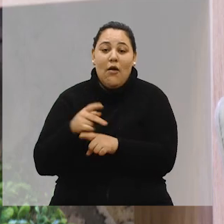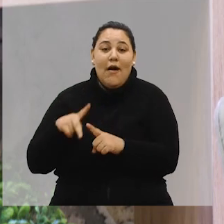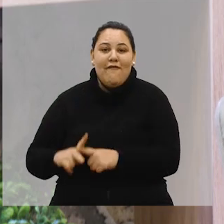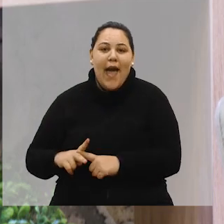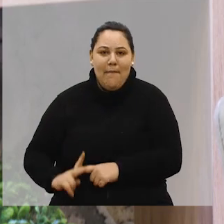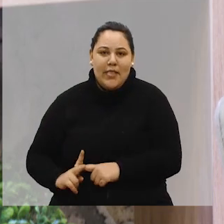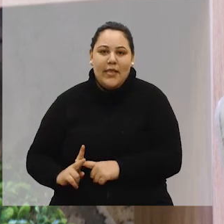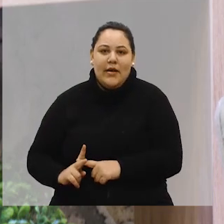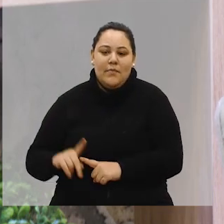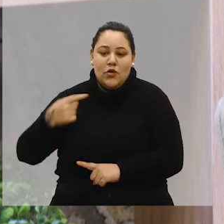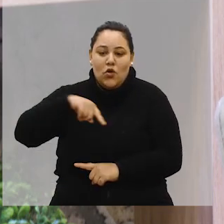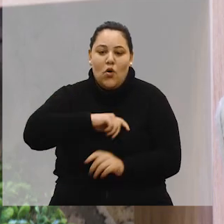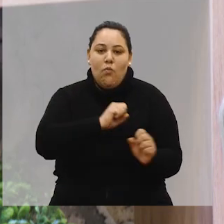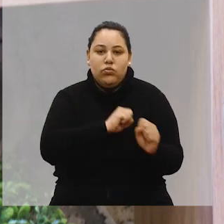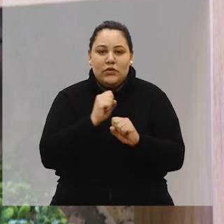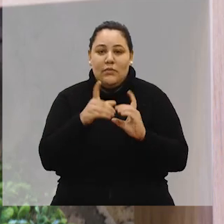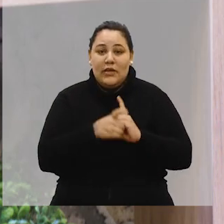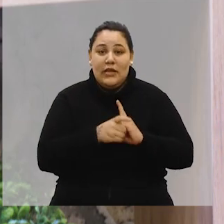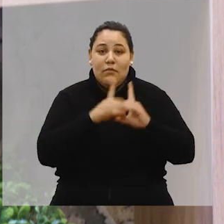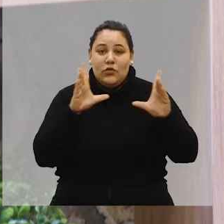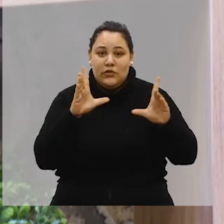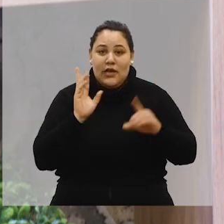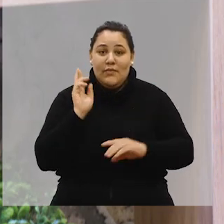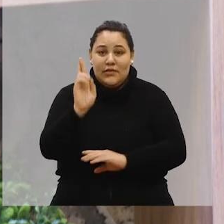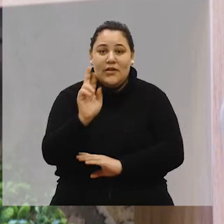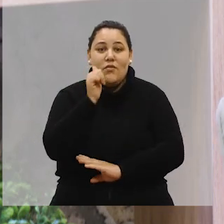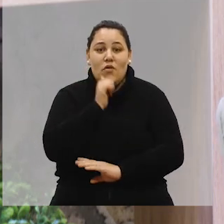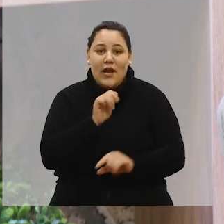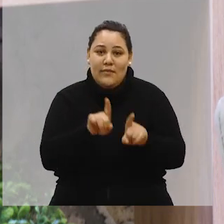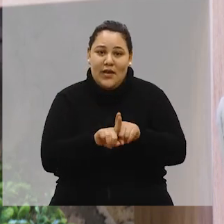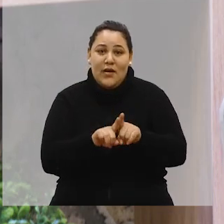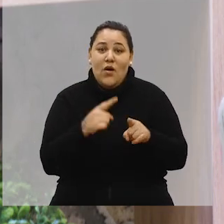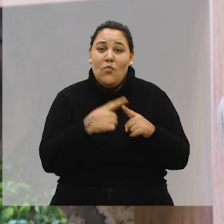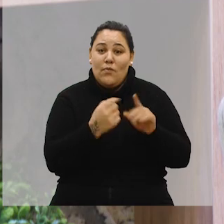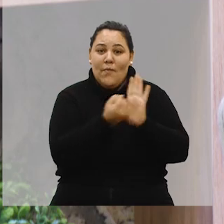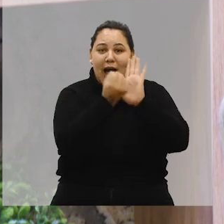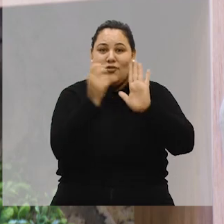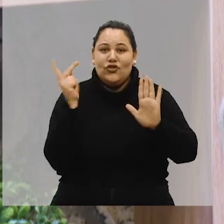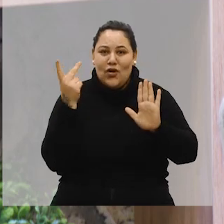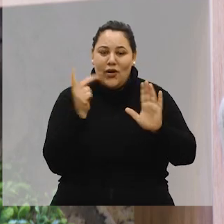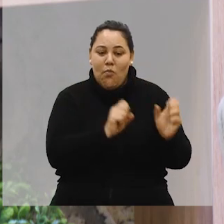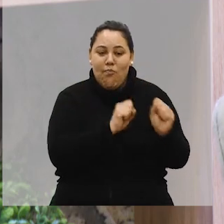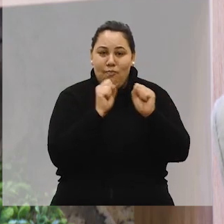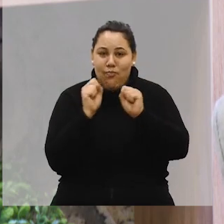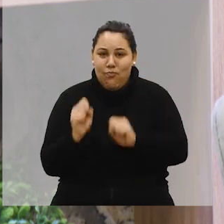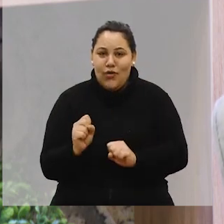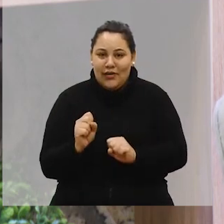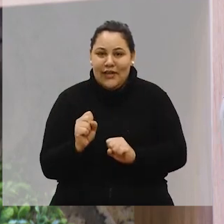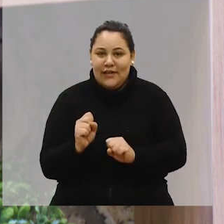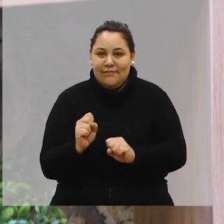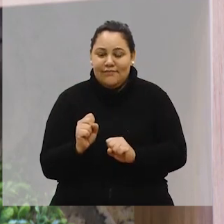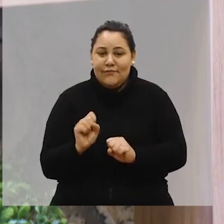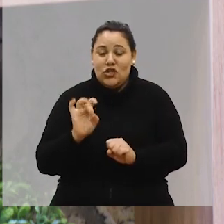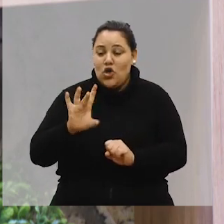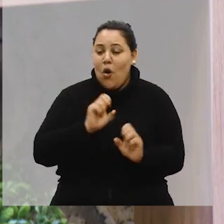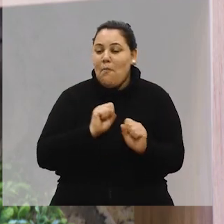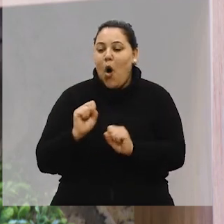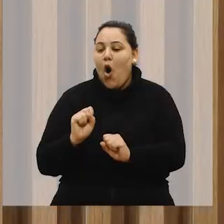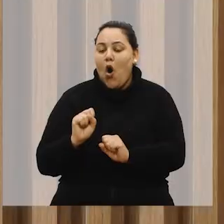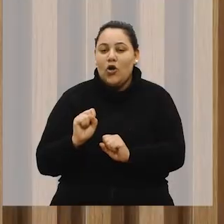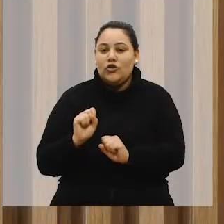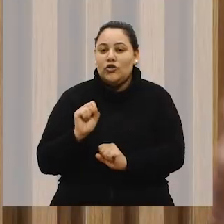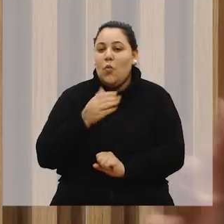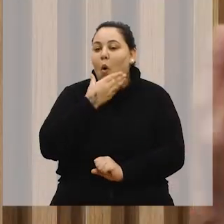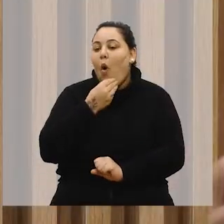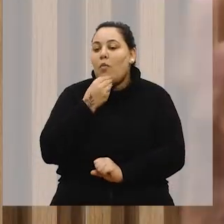possa democratizar essa representatividade, porque historicamente a política, o poder é um lugar dos homens, né? Sim. E sabe